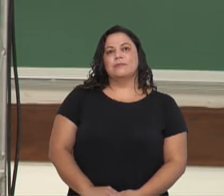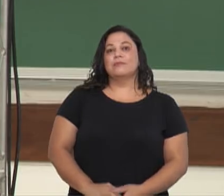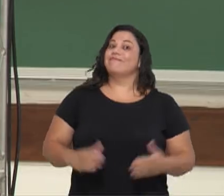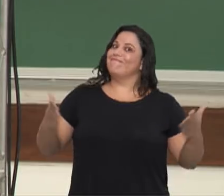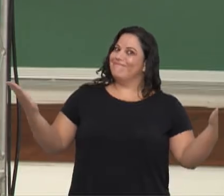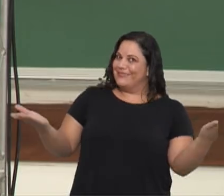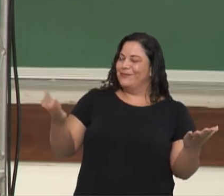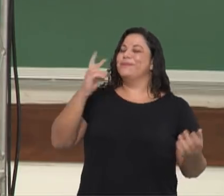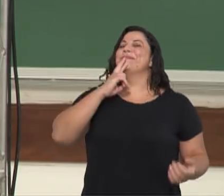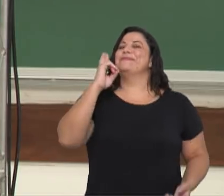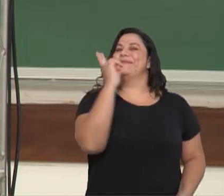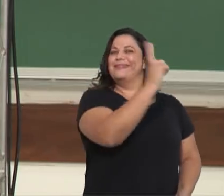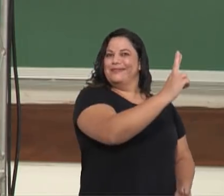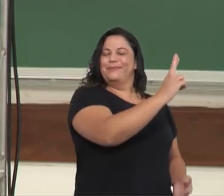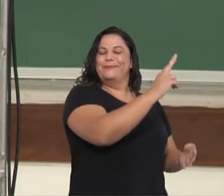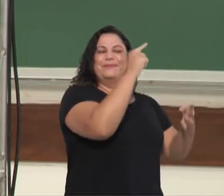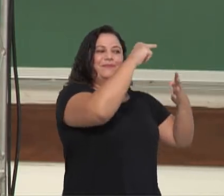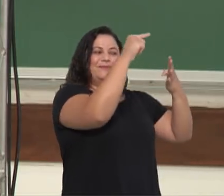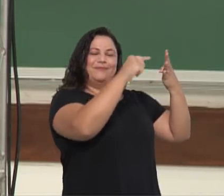Vamos à resposta?